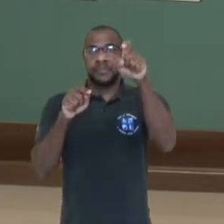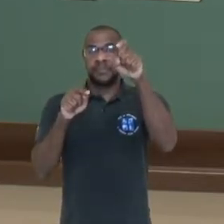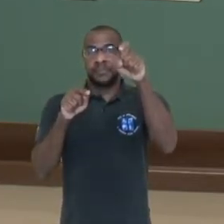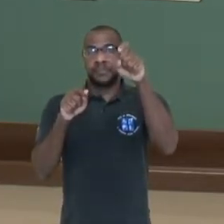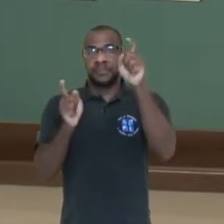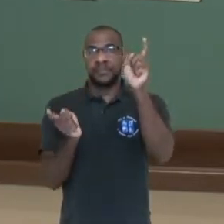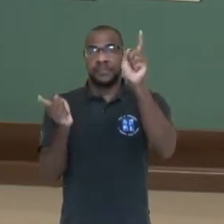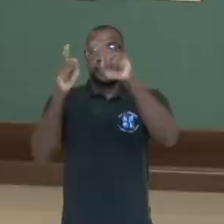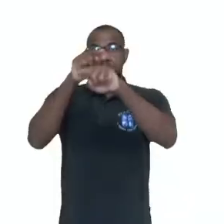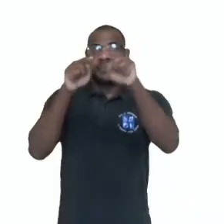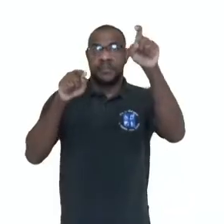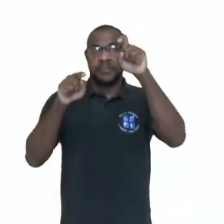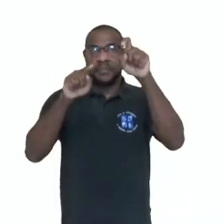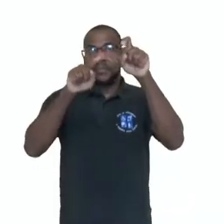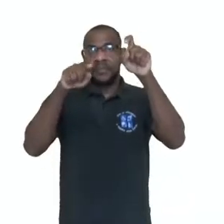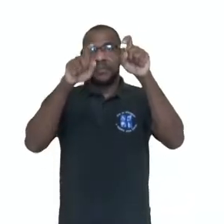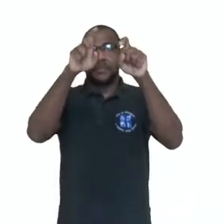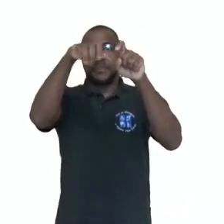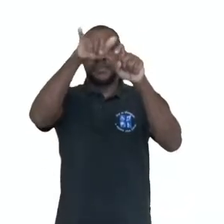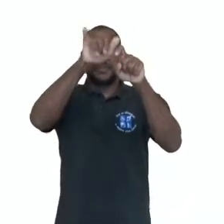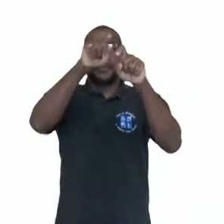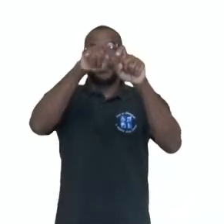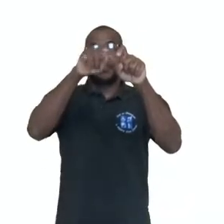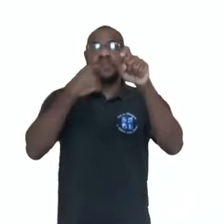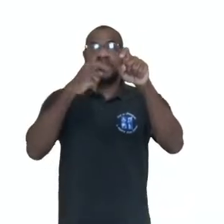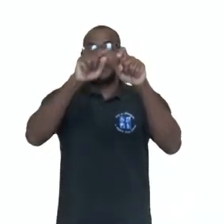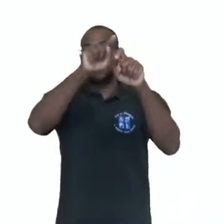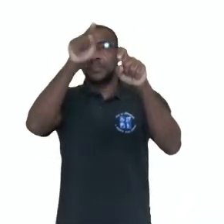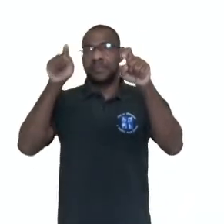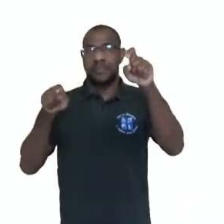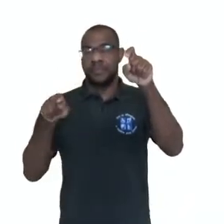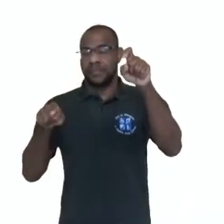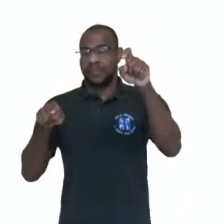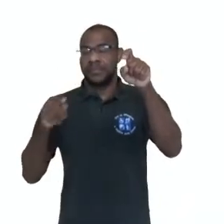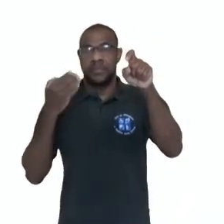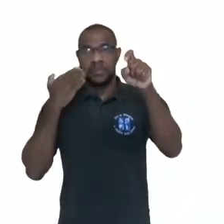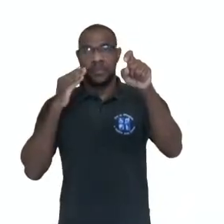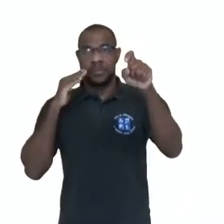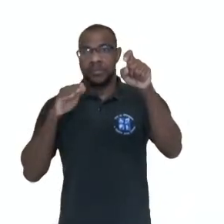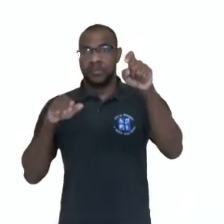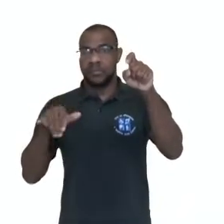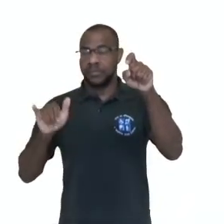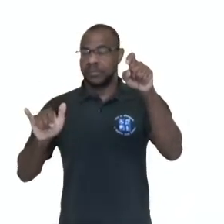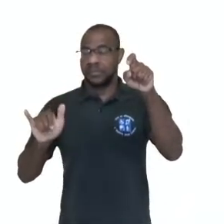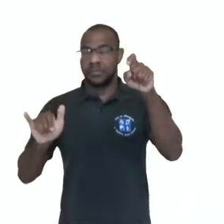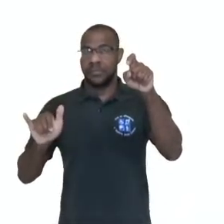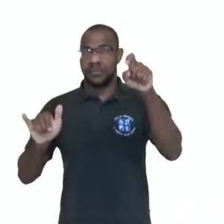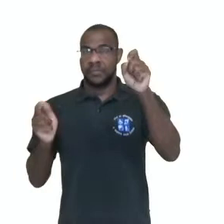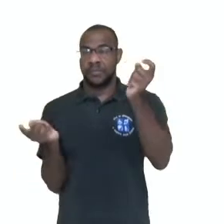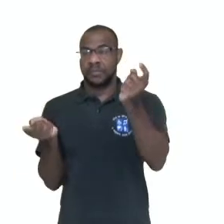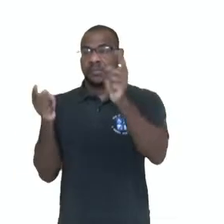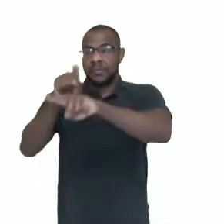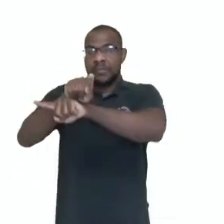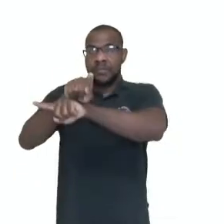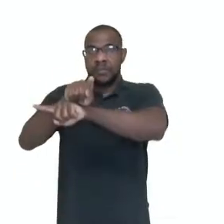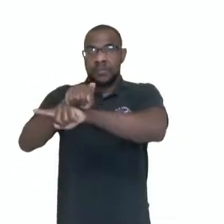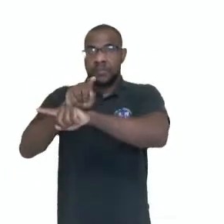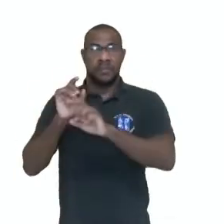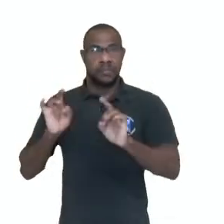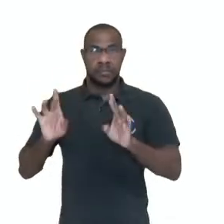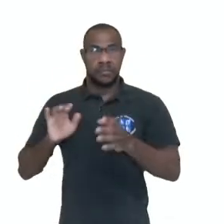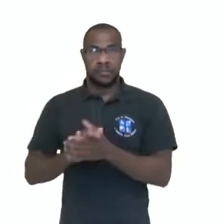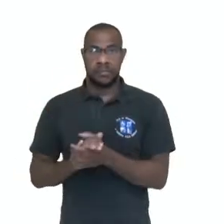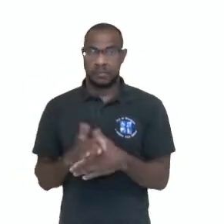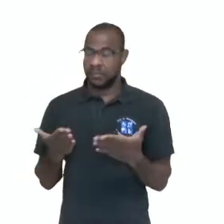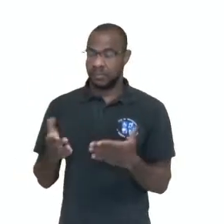mesmo tamanho. E esse y em vermelho eu trago para cá, em azul. Eu inverti apenas. Ah,